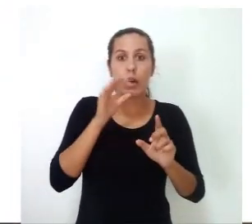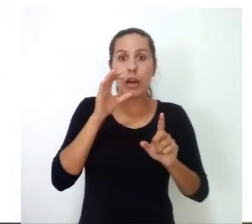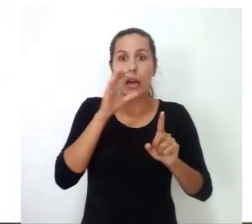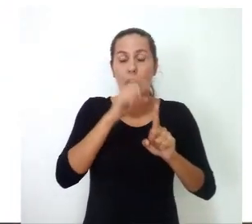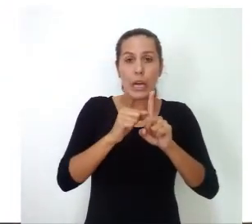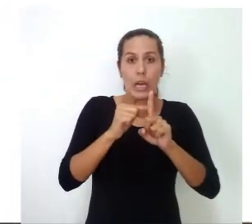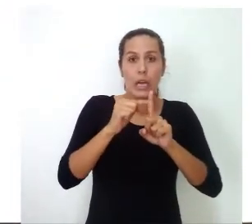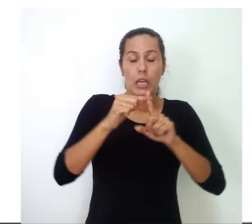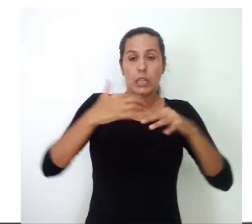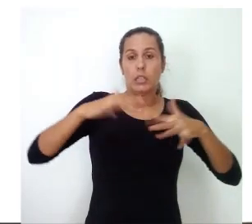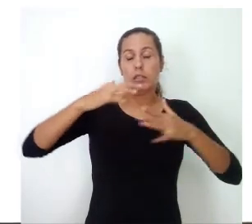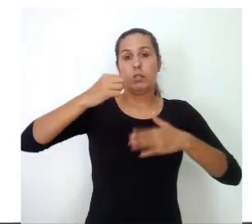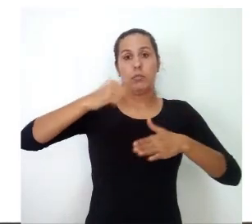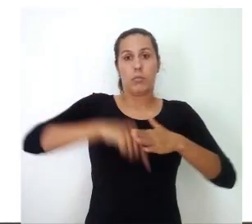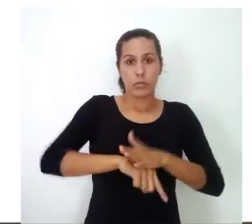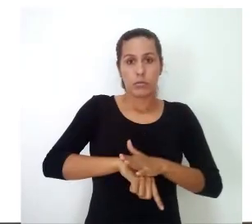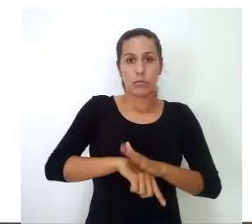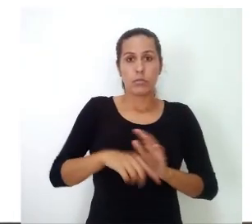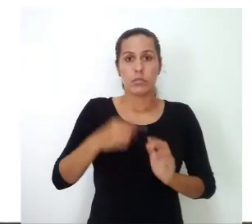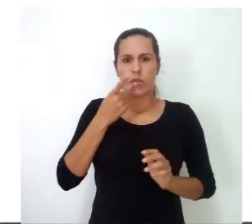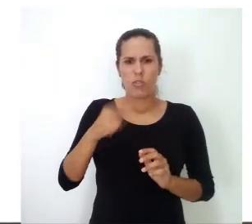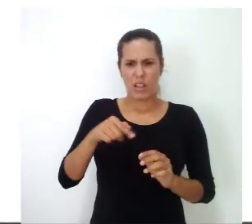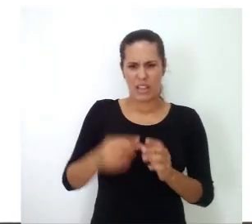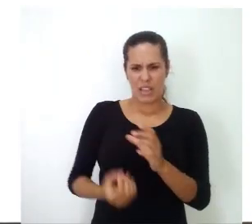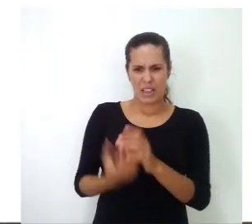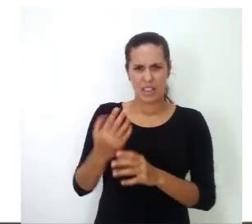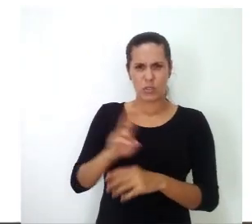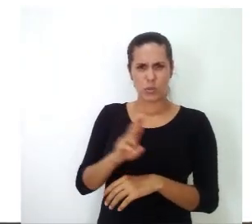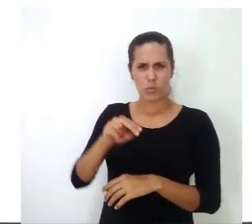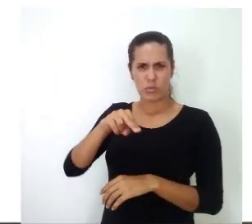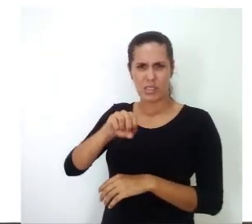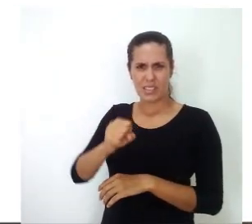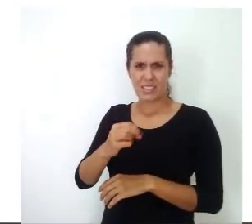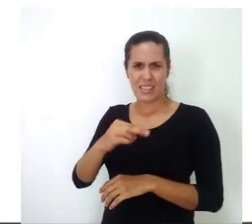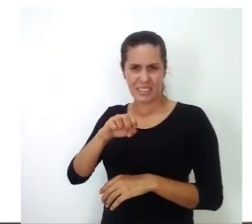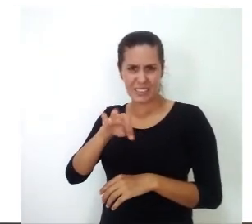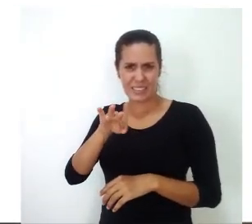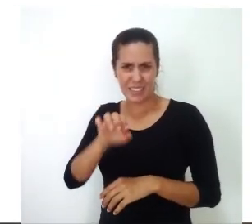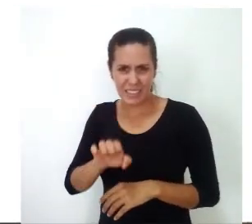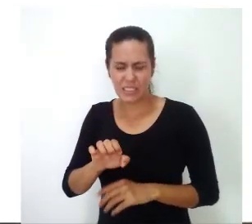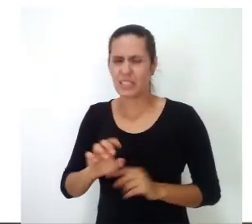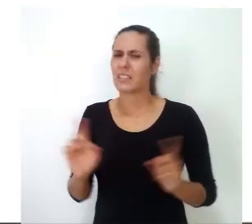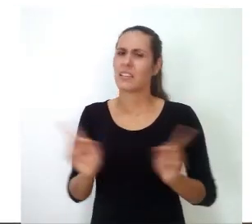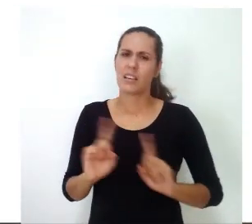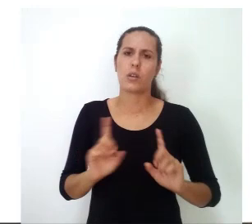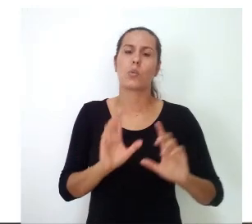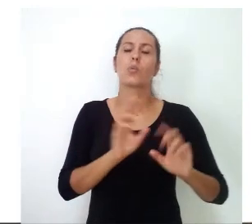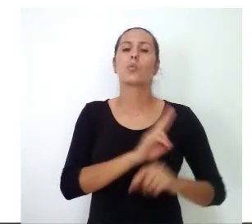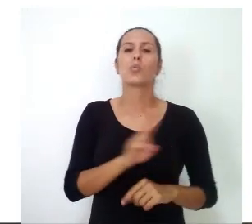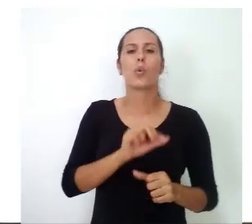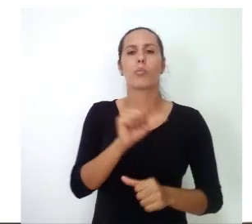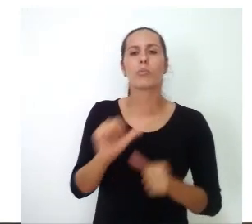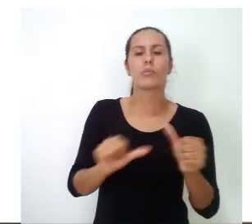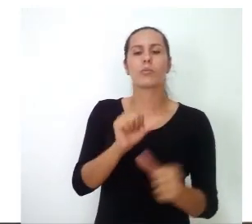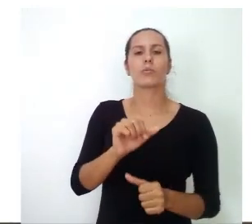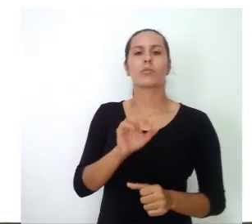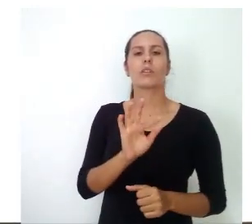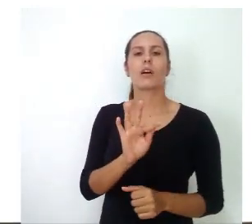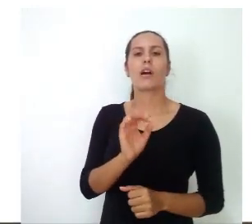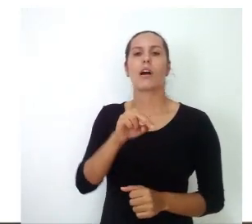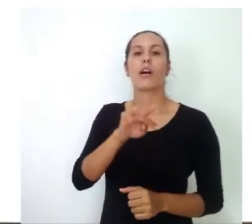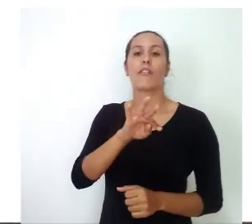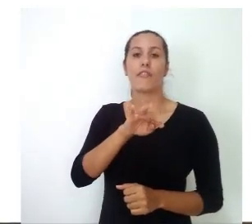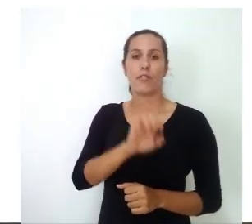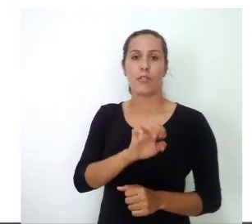temperatura quentíssima, eu não vou chamar ela de nascente mais, eu vou chamar ela de fonte termal. E por que isso